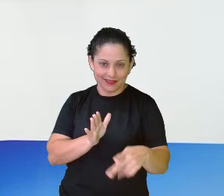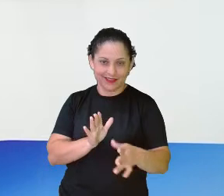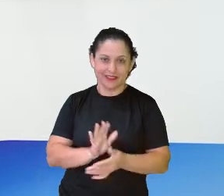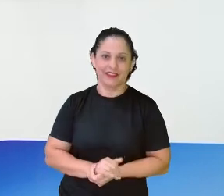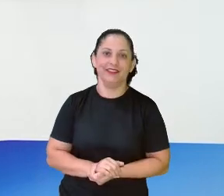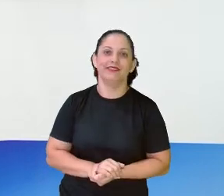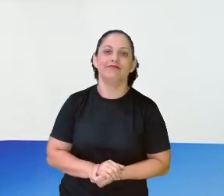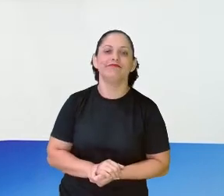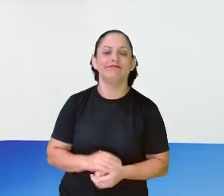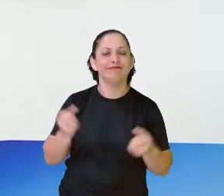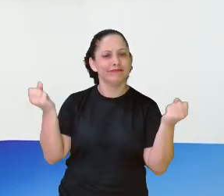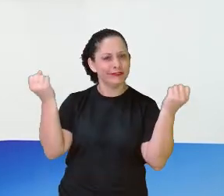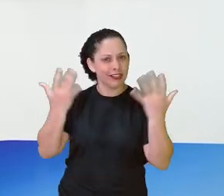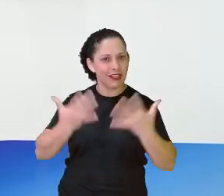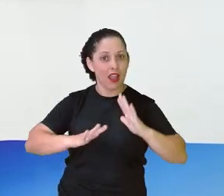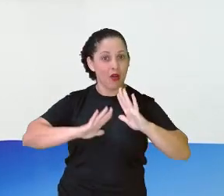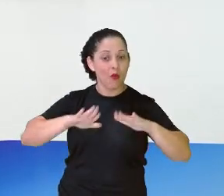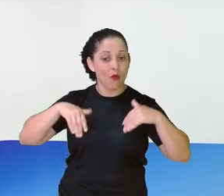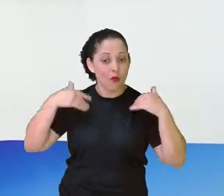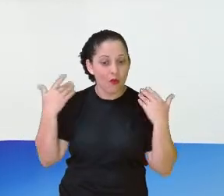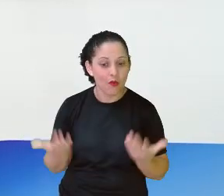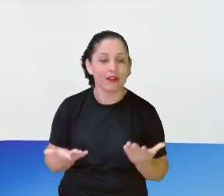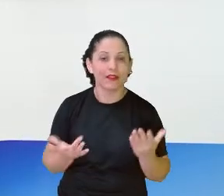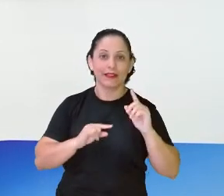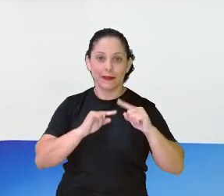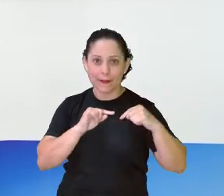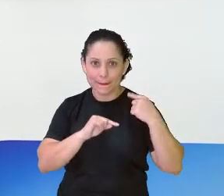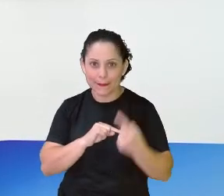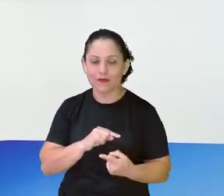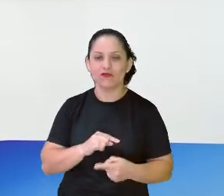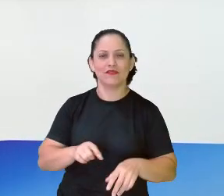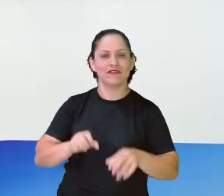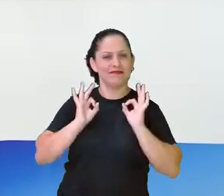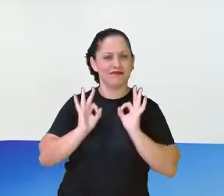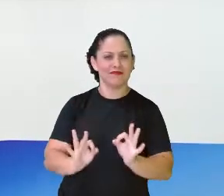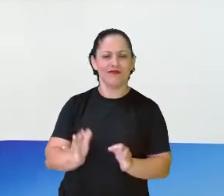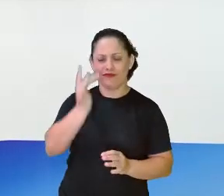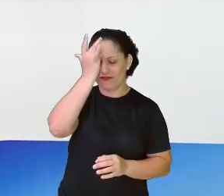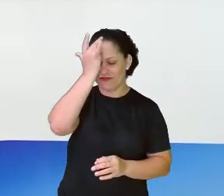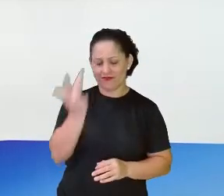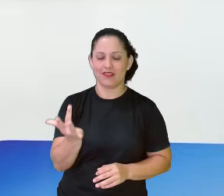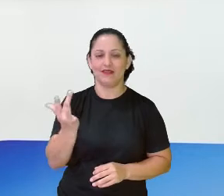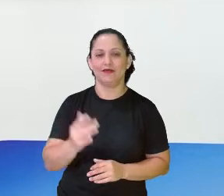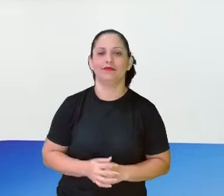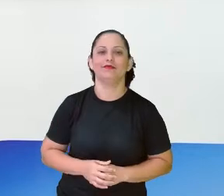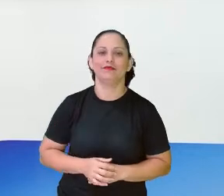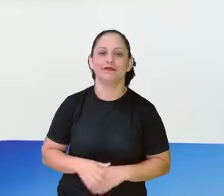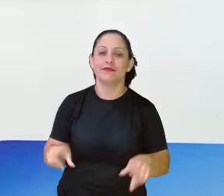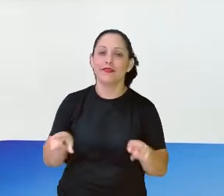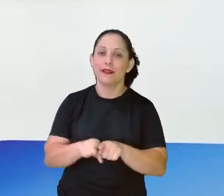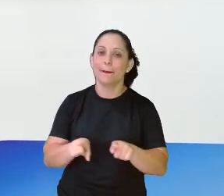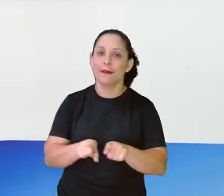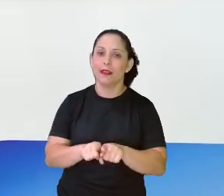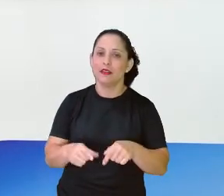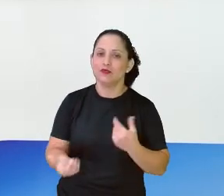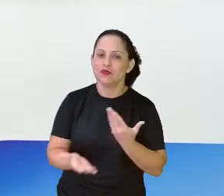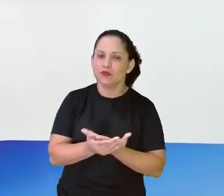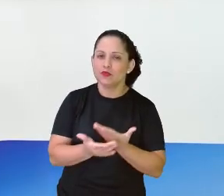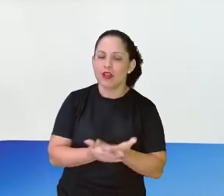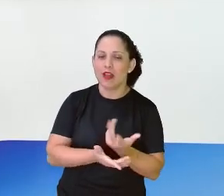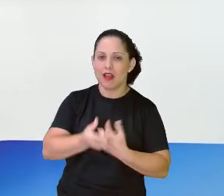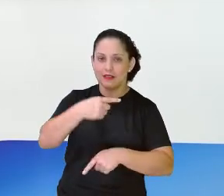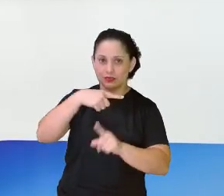isso para quando a gente chegar nas operações ficar tudo mais fácil. Só lembrando, A gente vai trabalhar